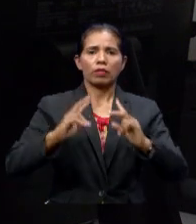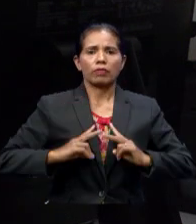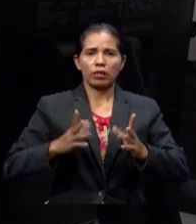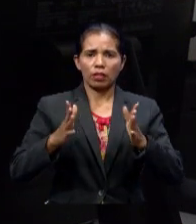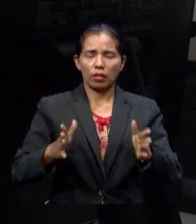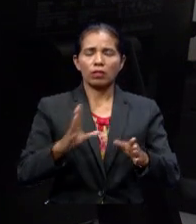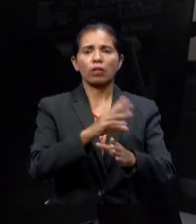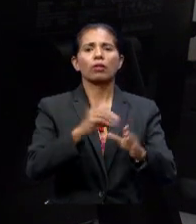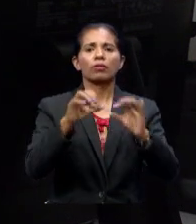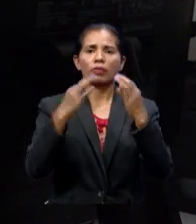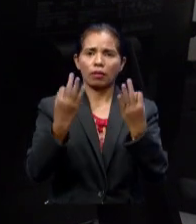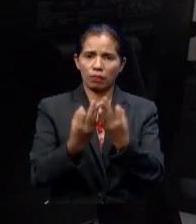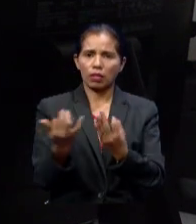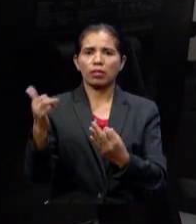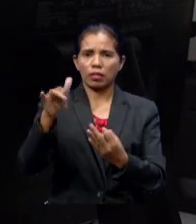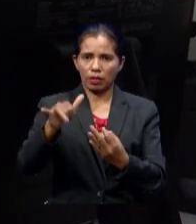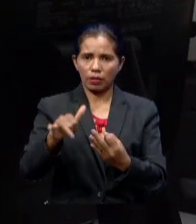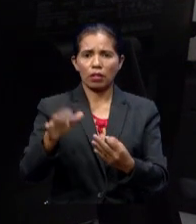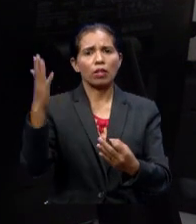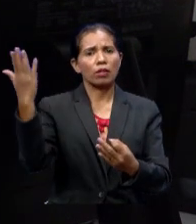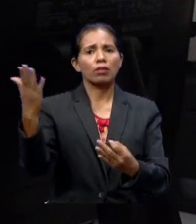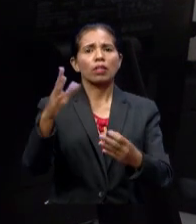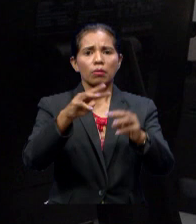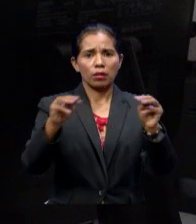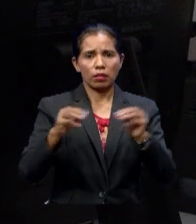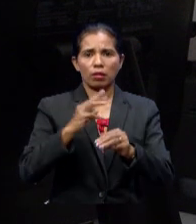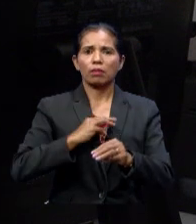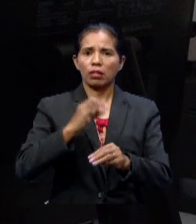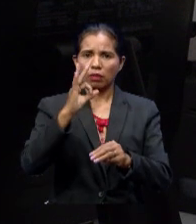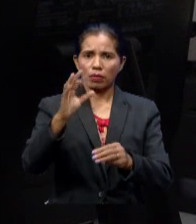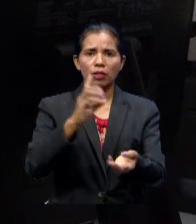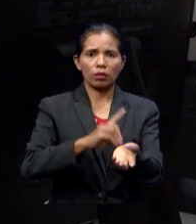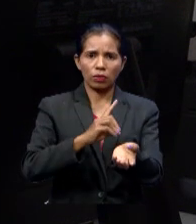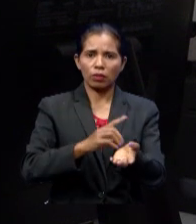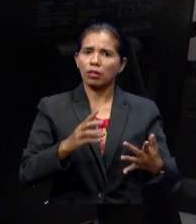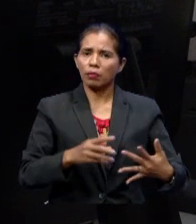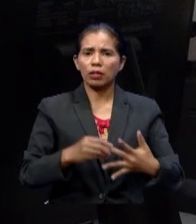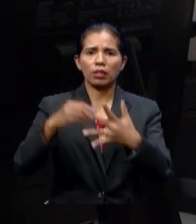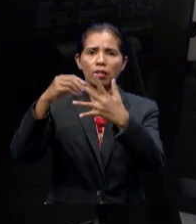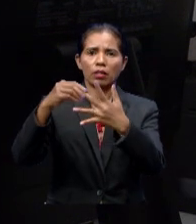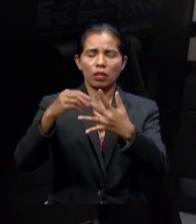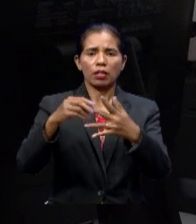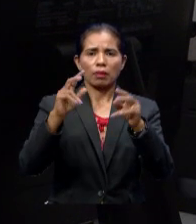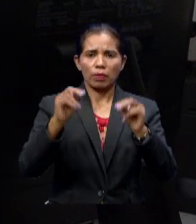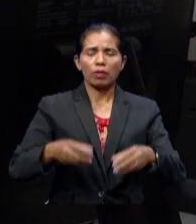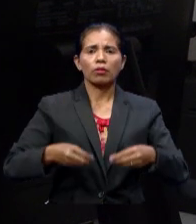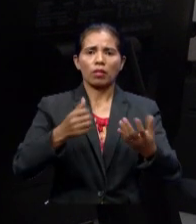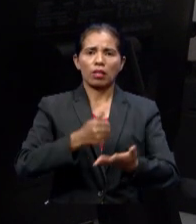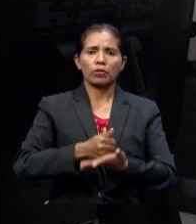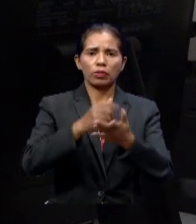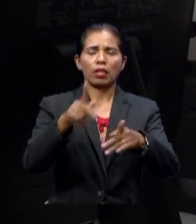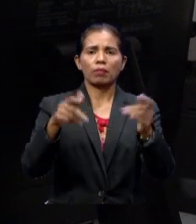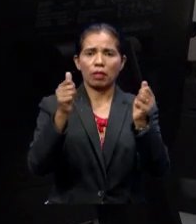nia família sira no hija município Manufahi médico especialista sira consegue fo atendimento ba população